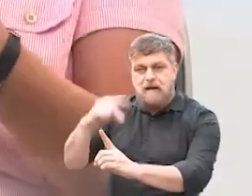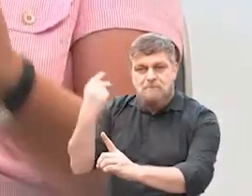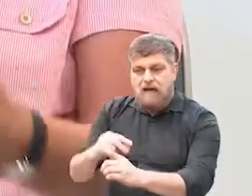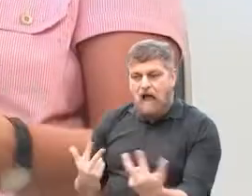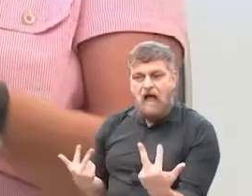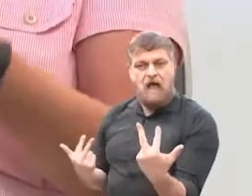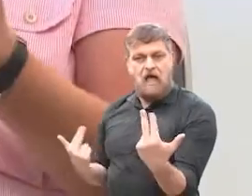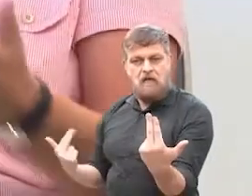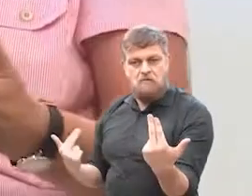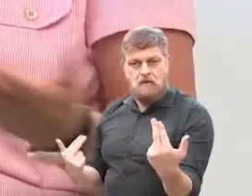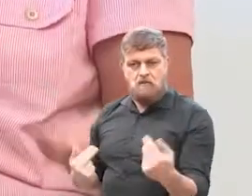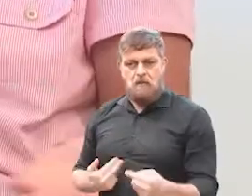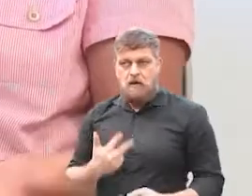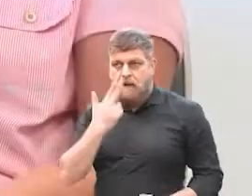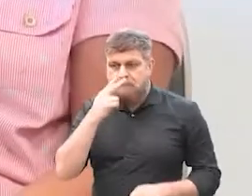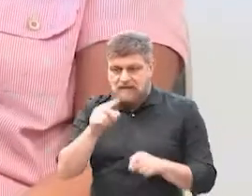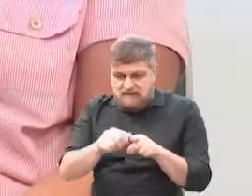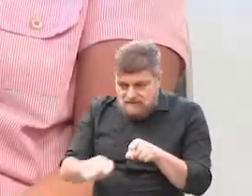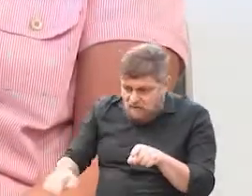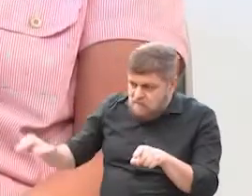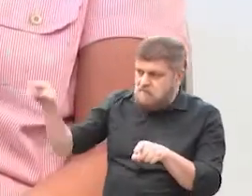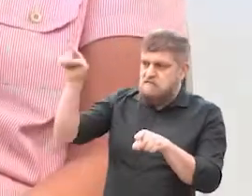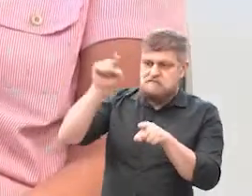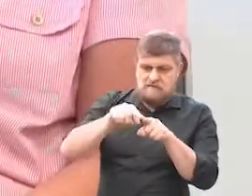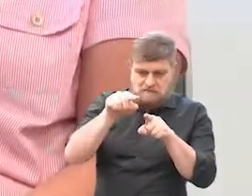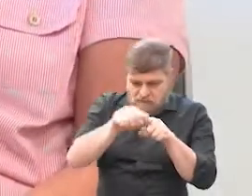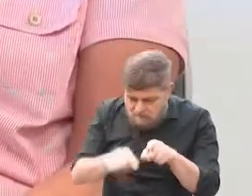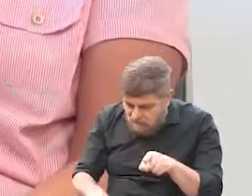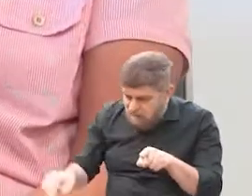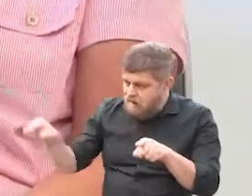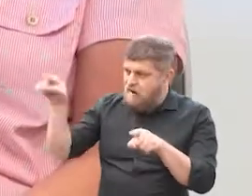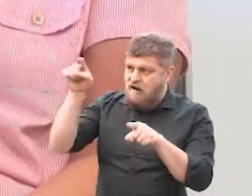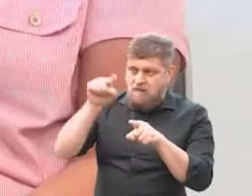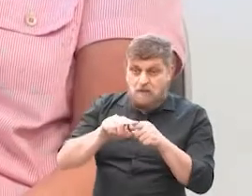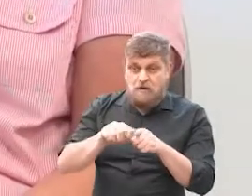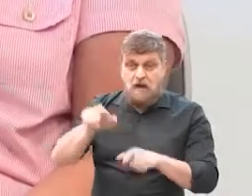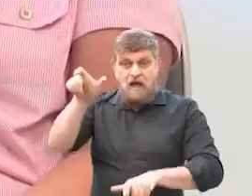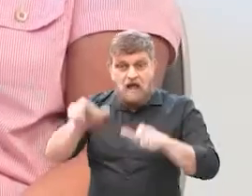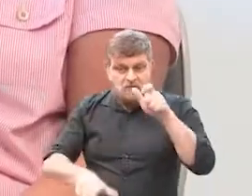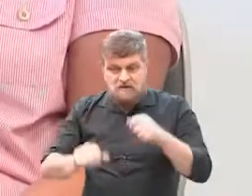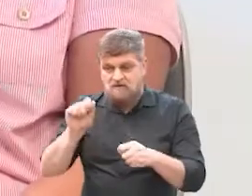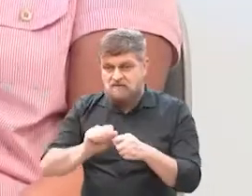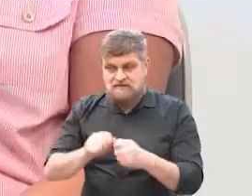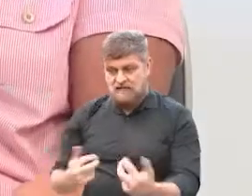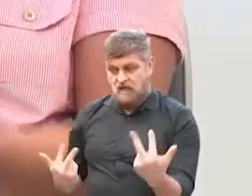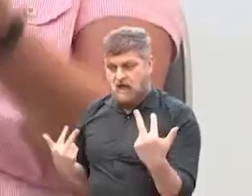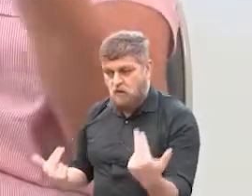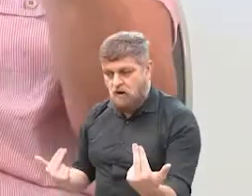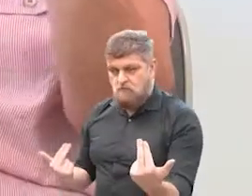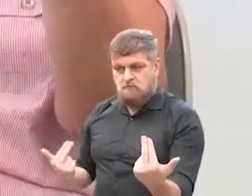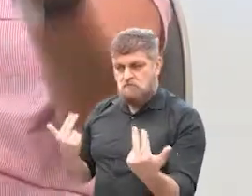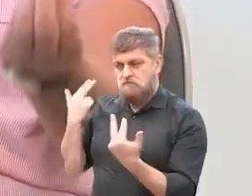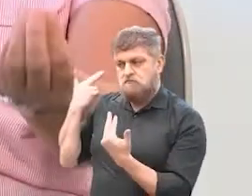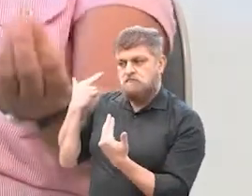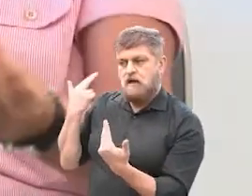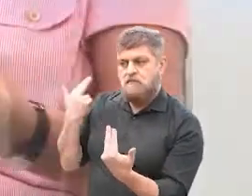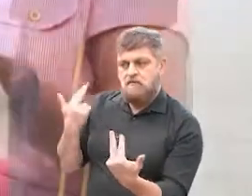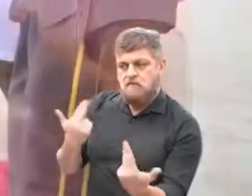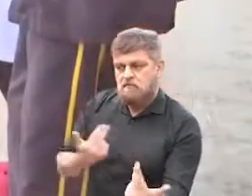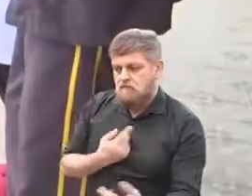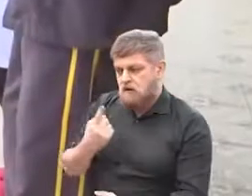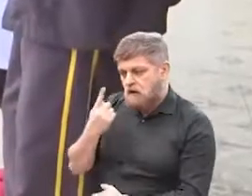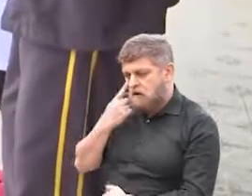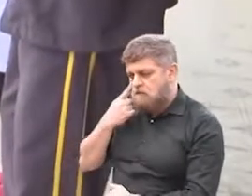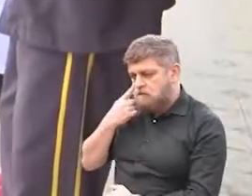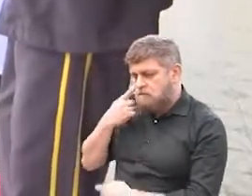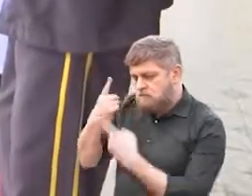evidentemente, vai se tornando um ciclo vicioso, né, em que as pessoas vão repetindo essas violências, que elas vão